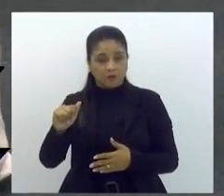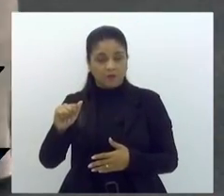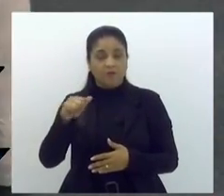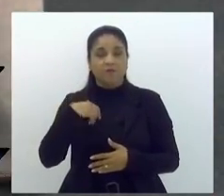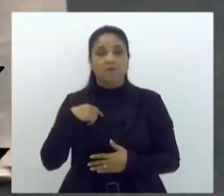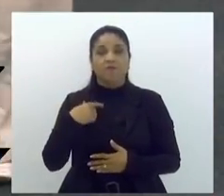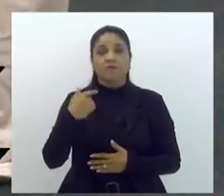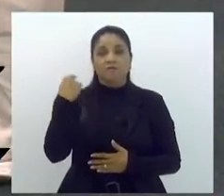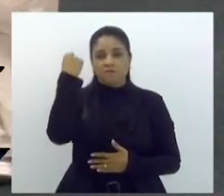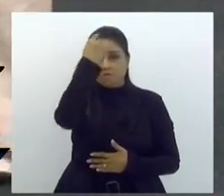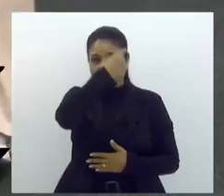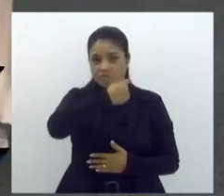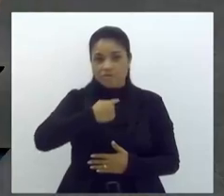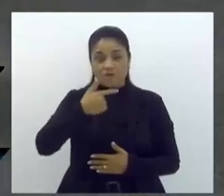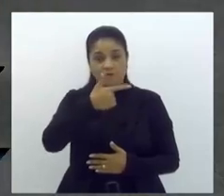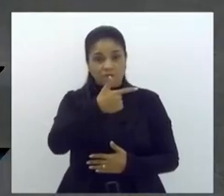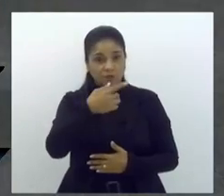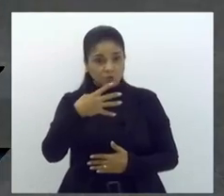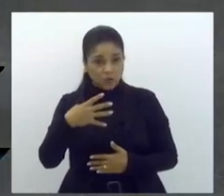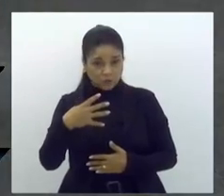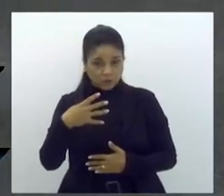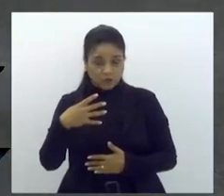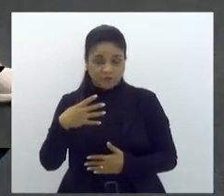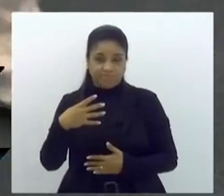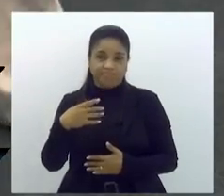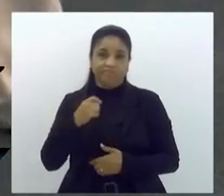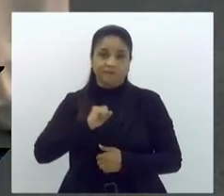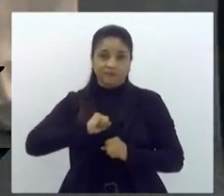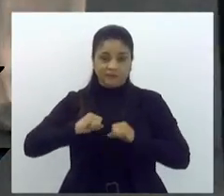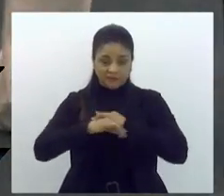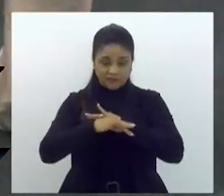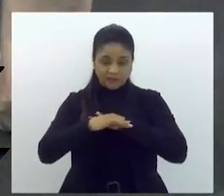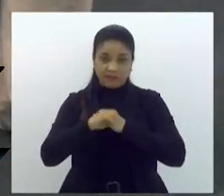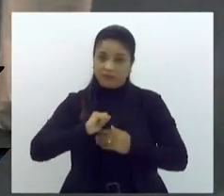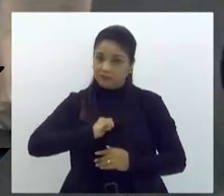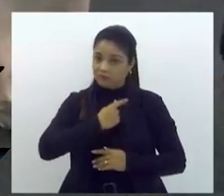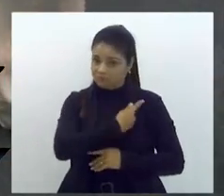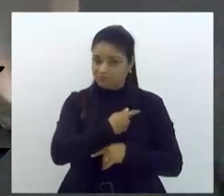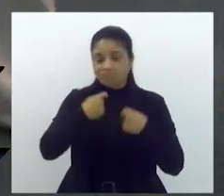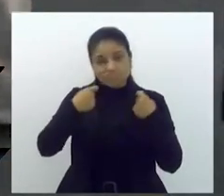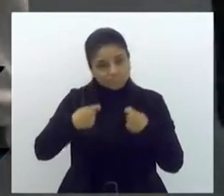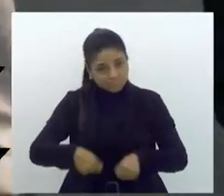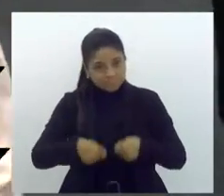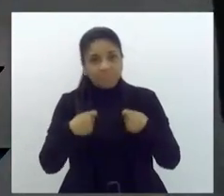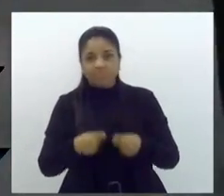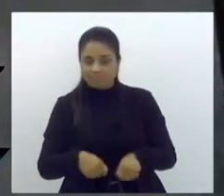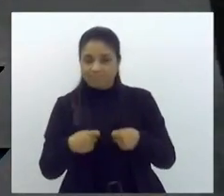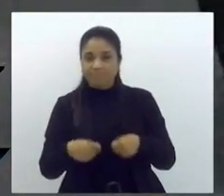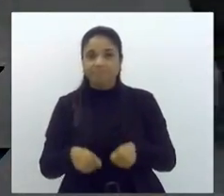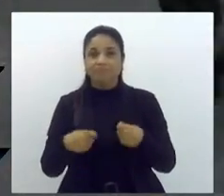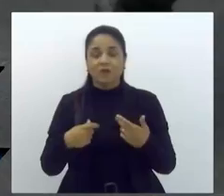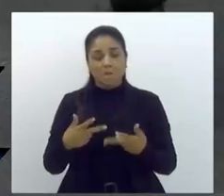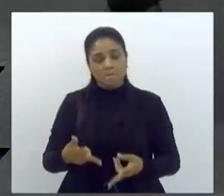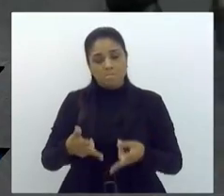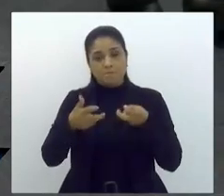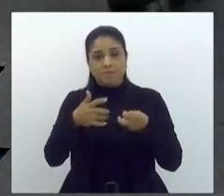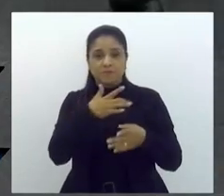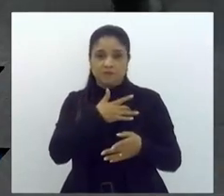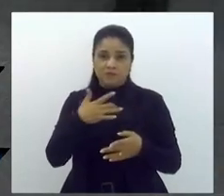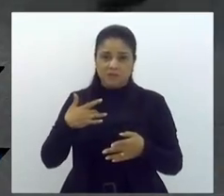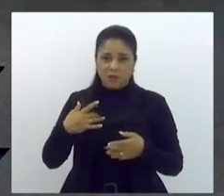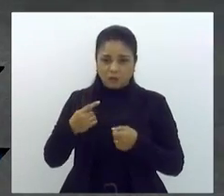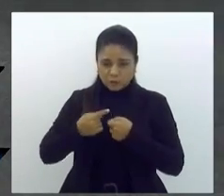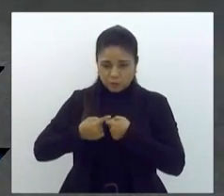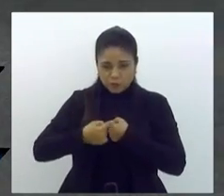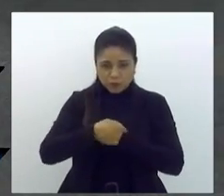na cidade de São Gonçalo a cidade precisa né até porque o que nós observamos hoje da saúde do nosso